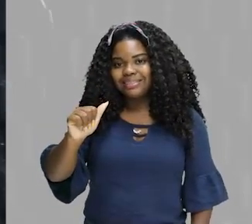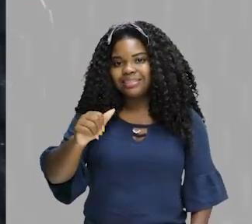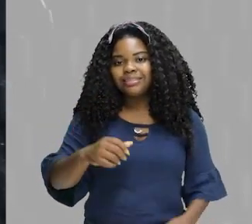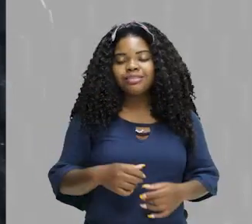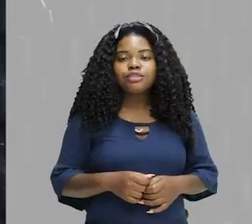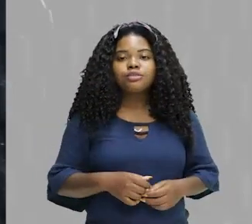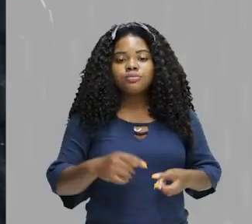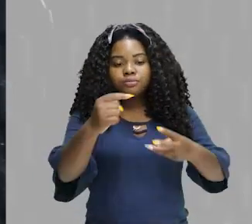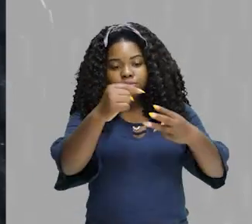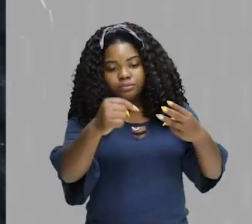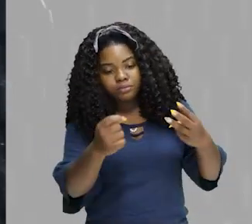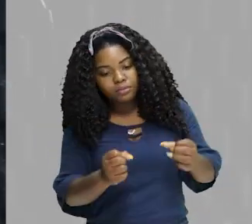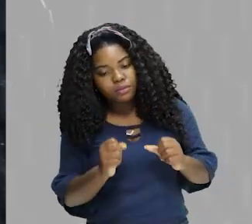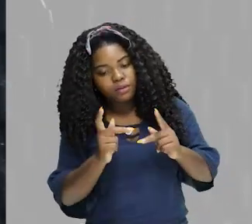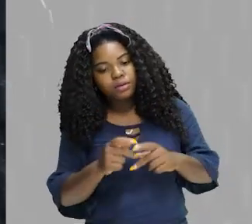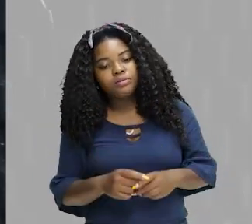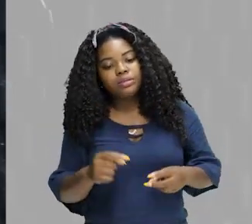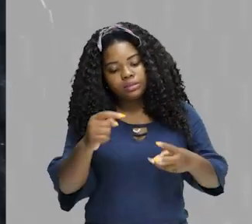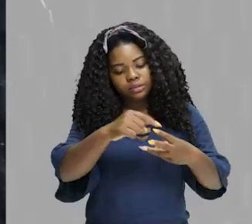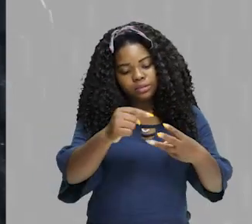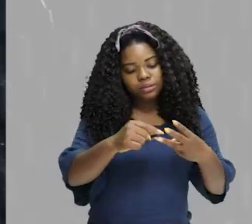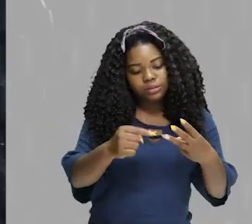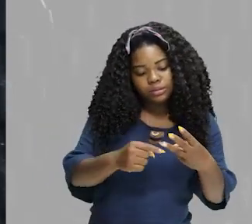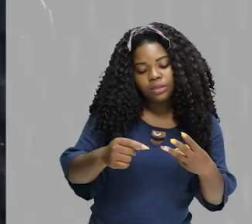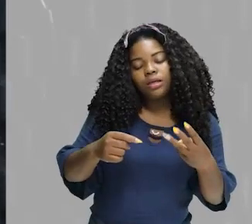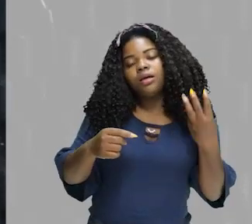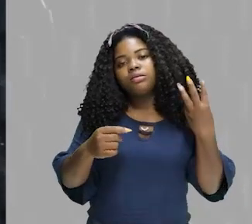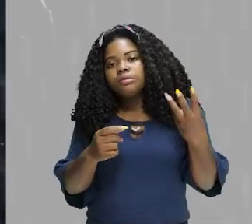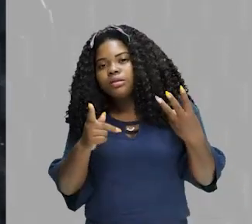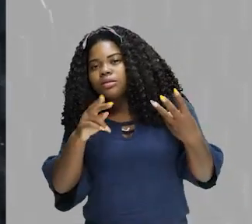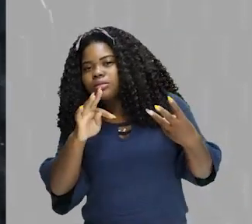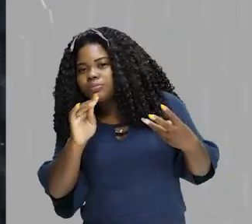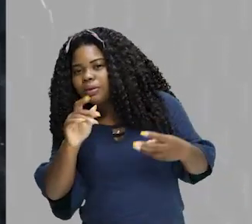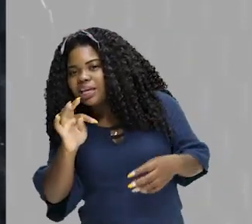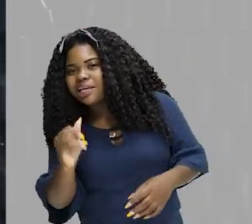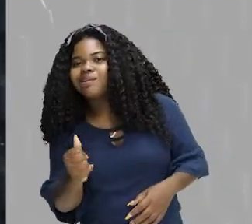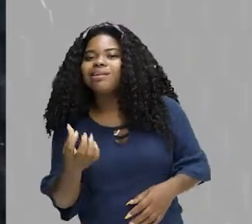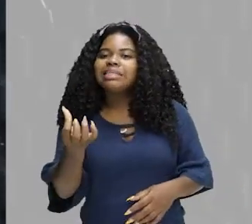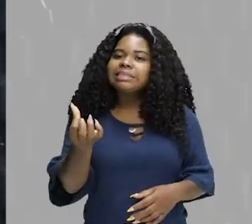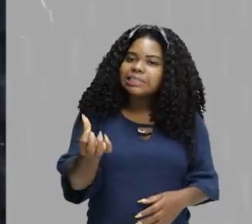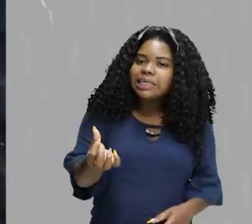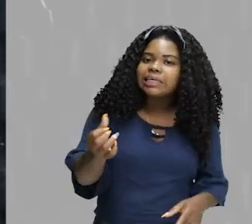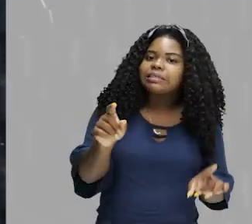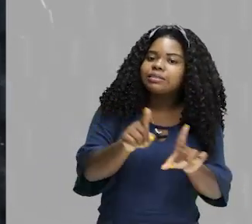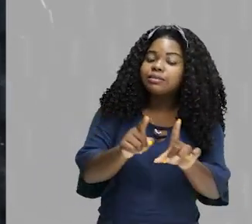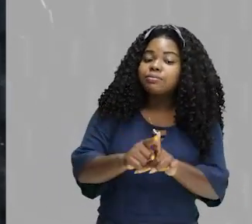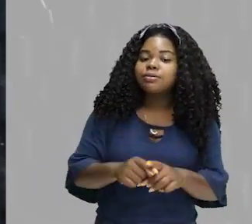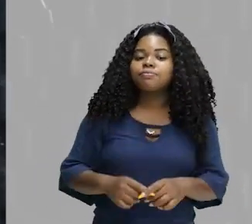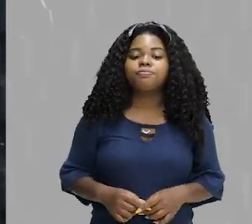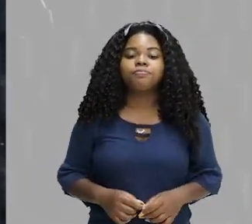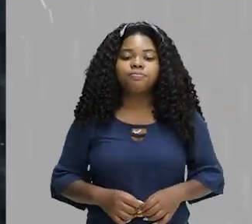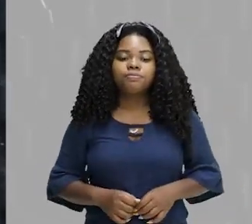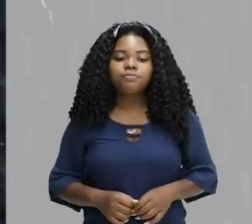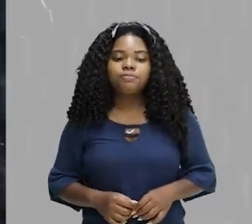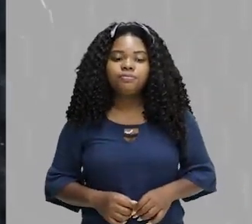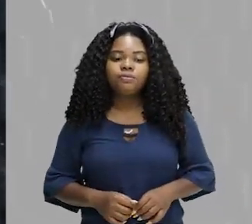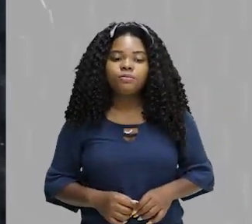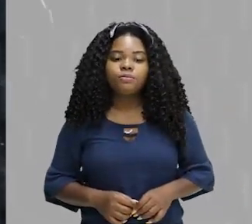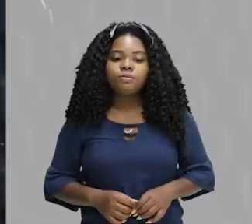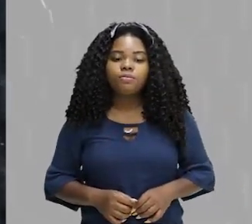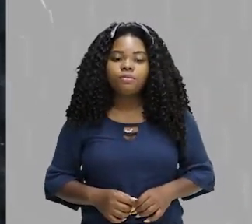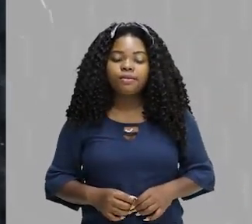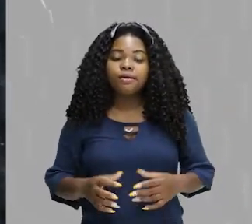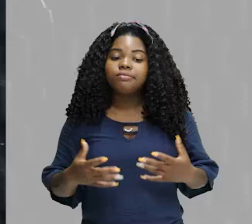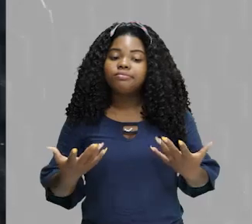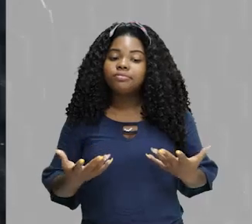3, certo? Vai ter 3 pétalas, ou então 6 pétalas. Então, são trímeras. Então,